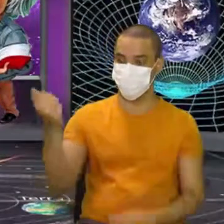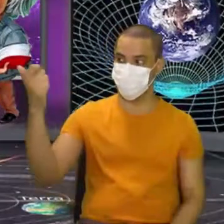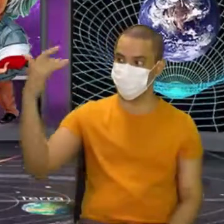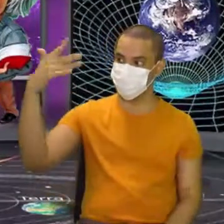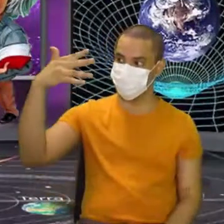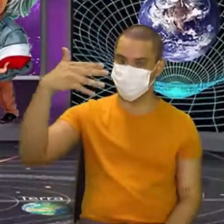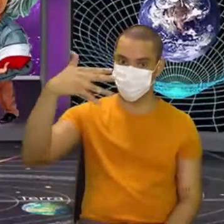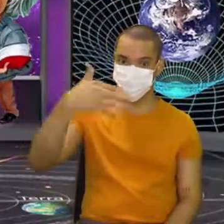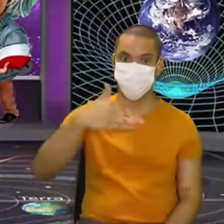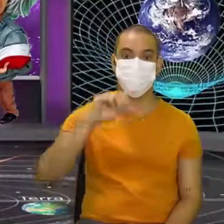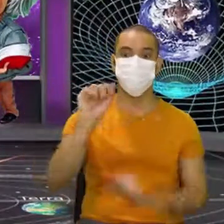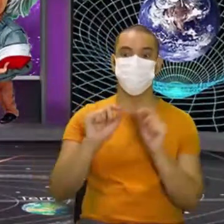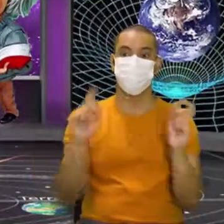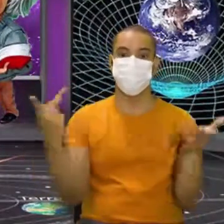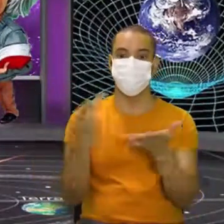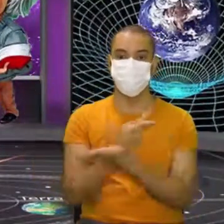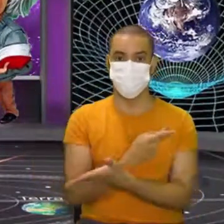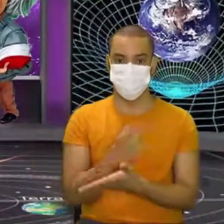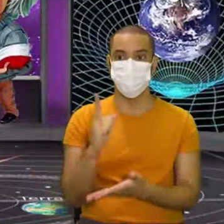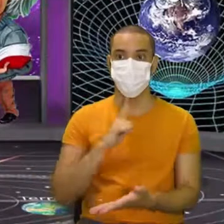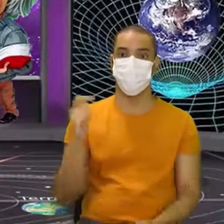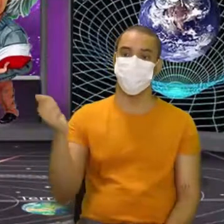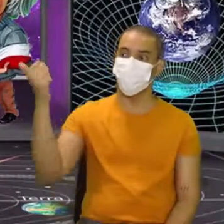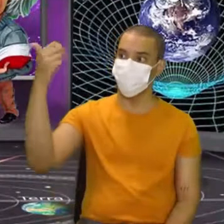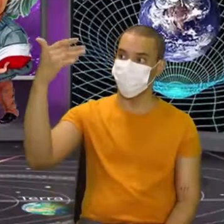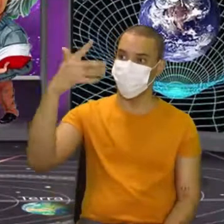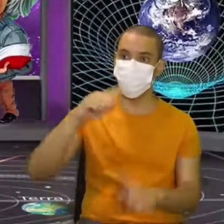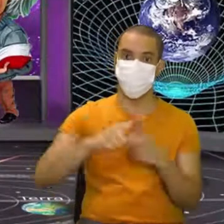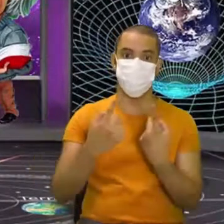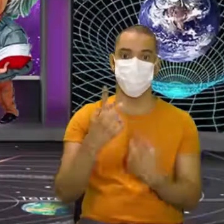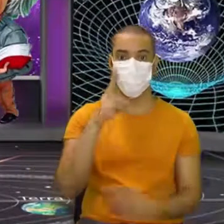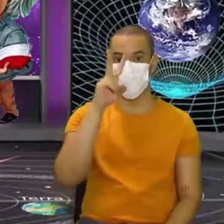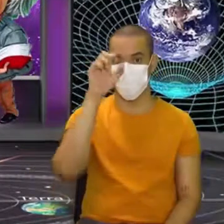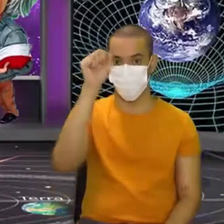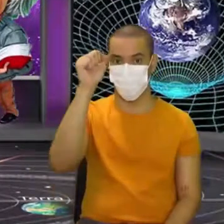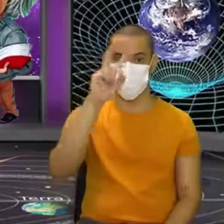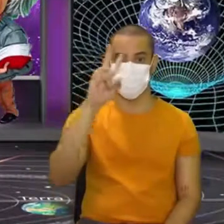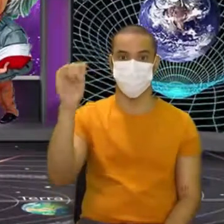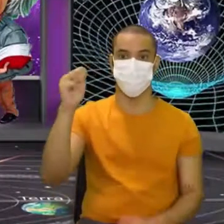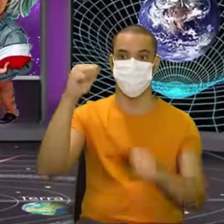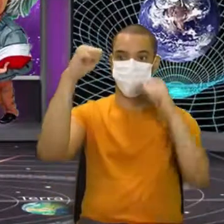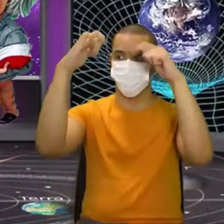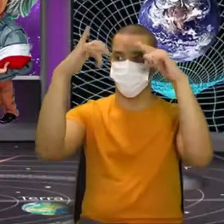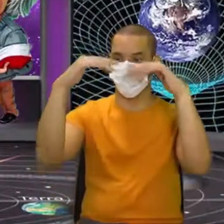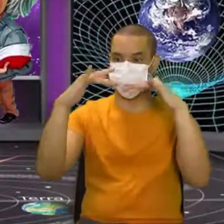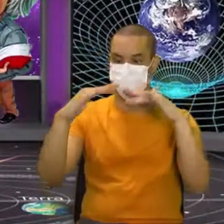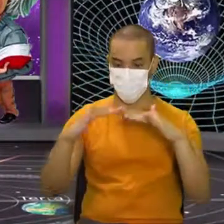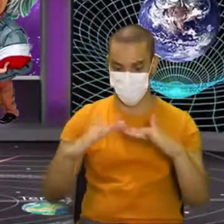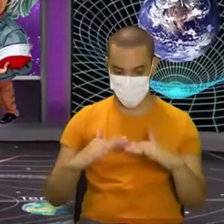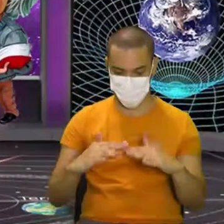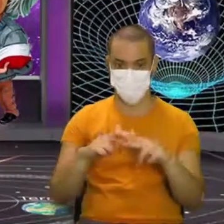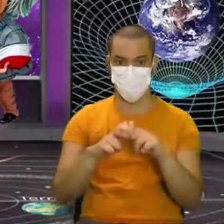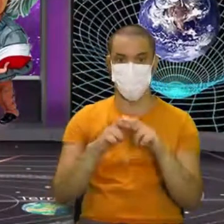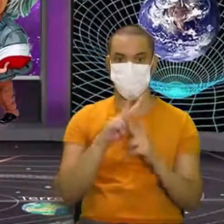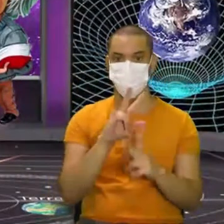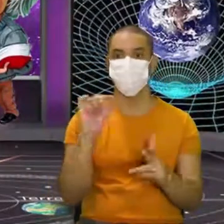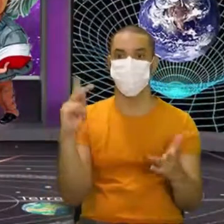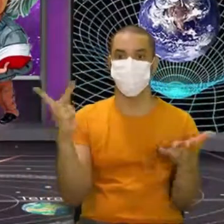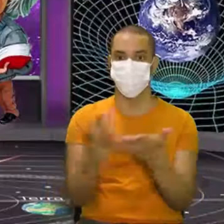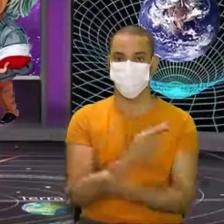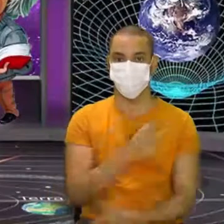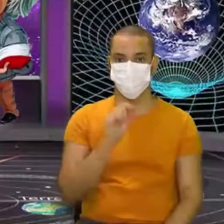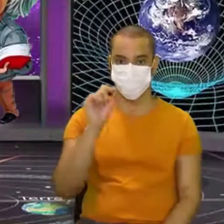que que acontece ela vem a força magnética vai fazer o quê empurrar então o que que acontece